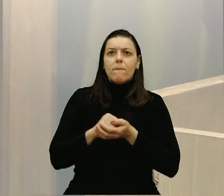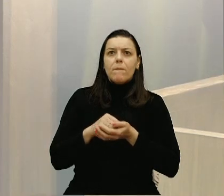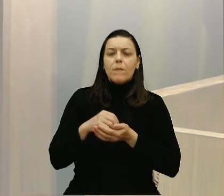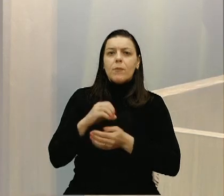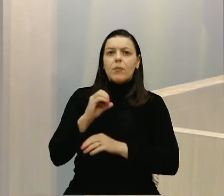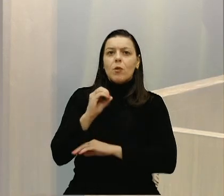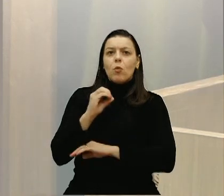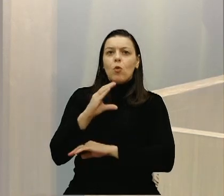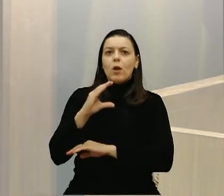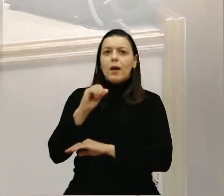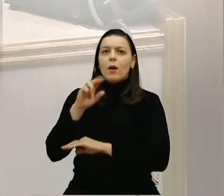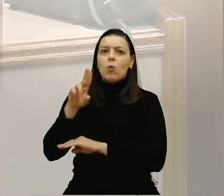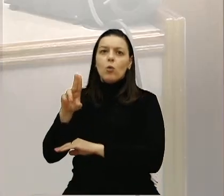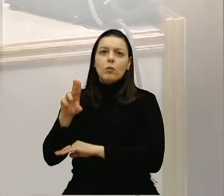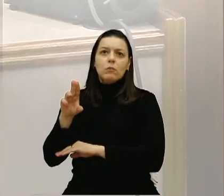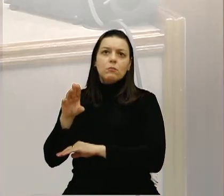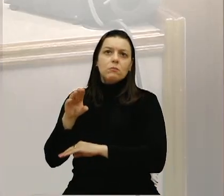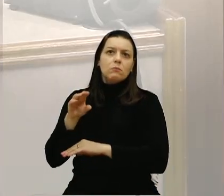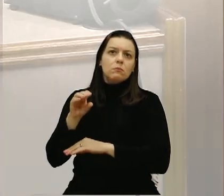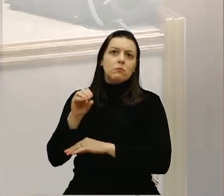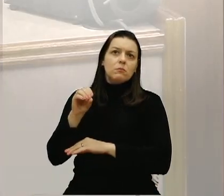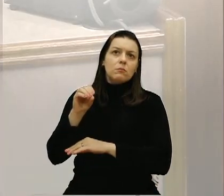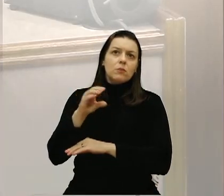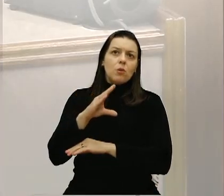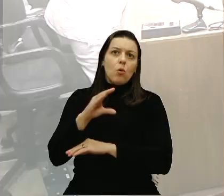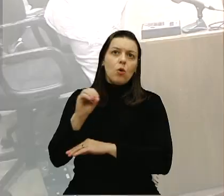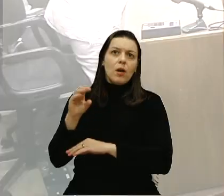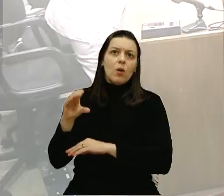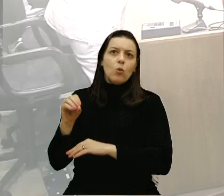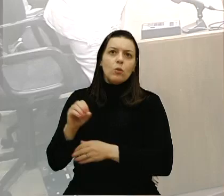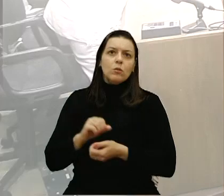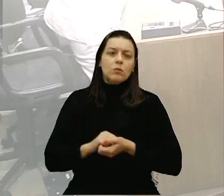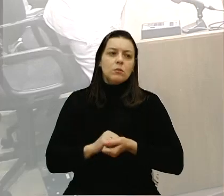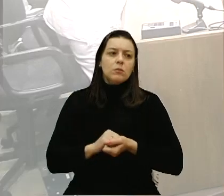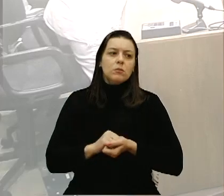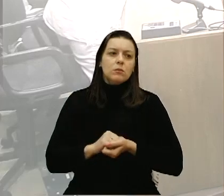é Xangô da pedreira, ele nasceu na cachoeira.